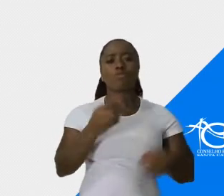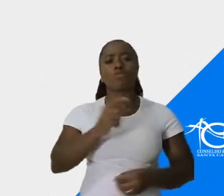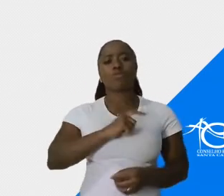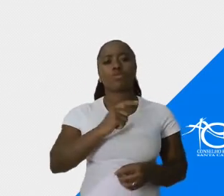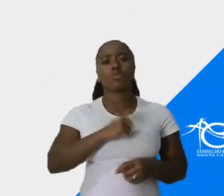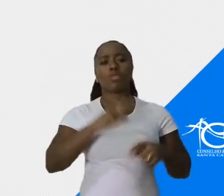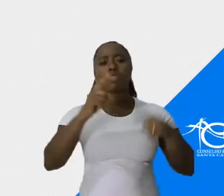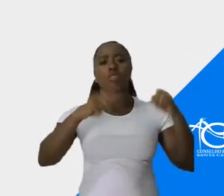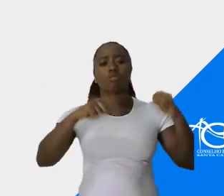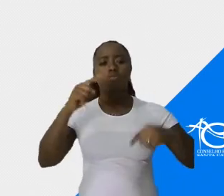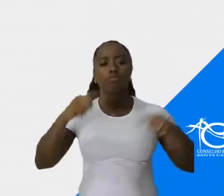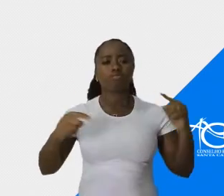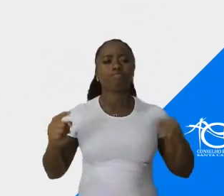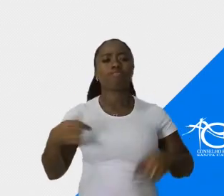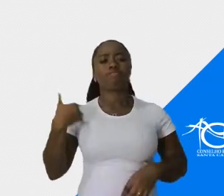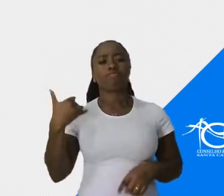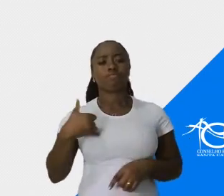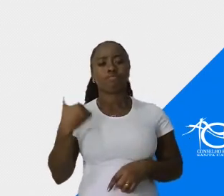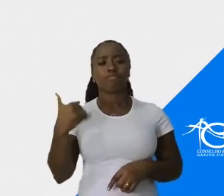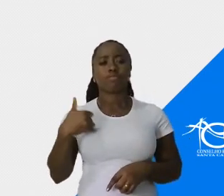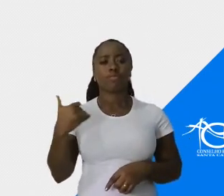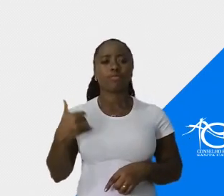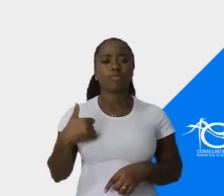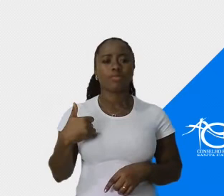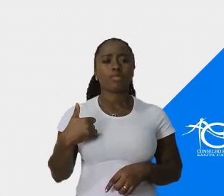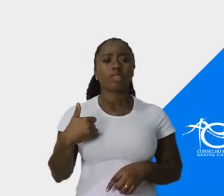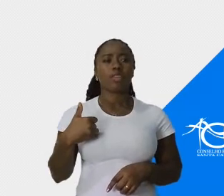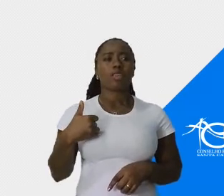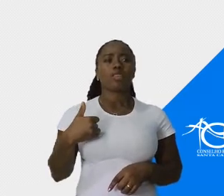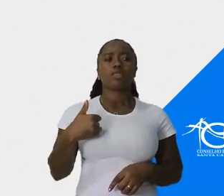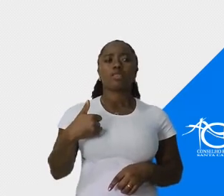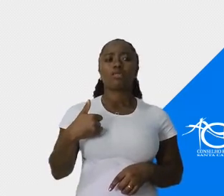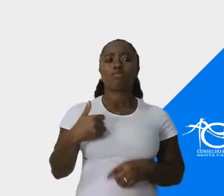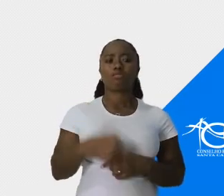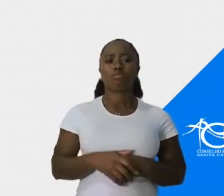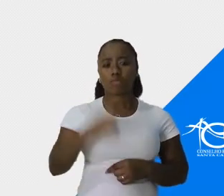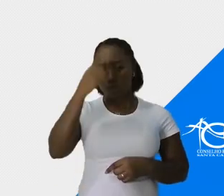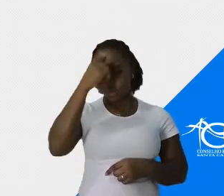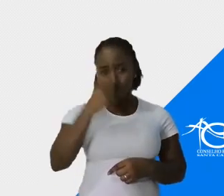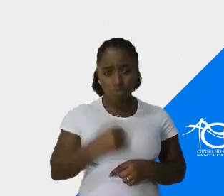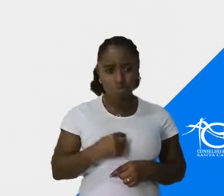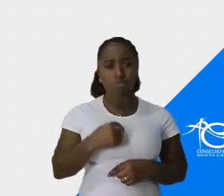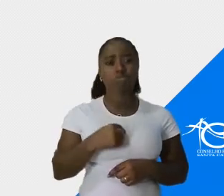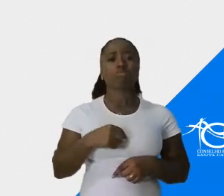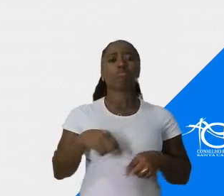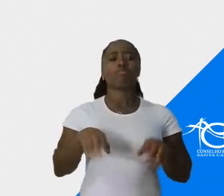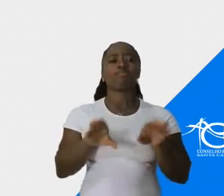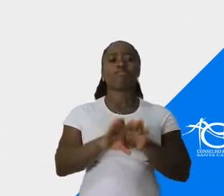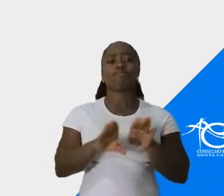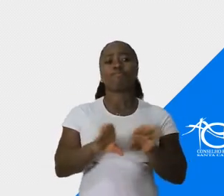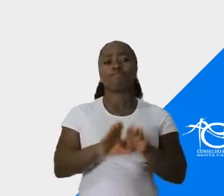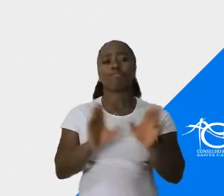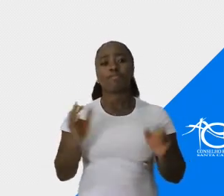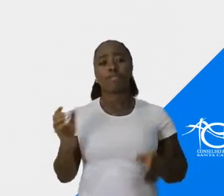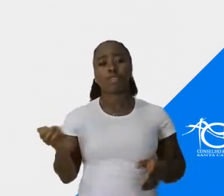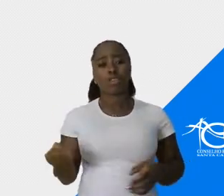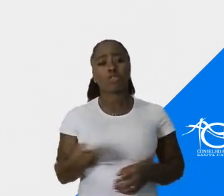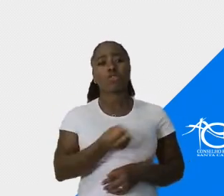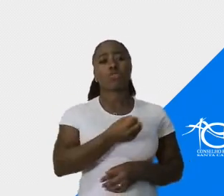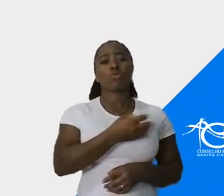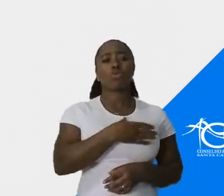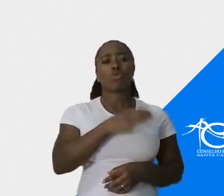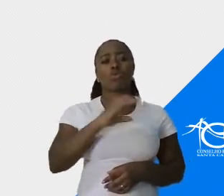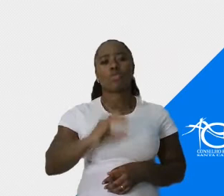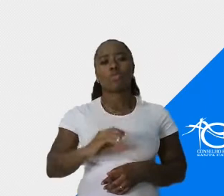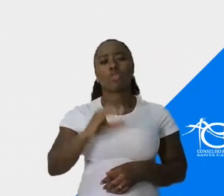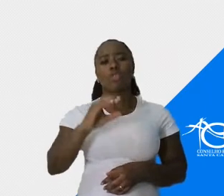de usuário, perfil epidemiológico, até agora, com o novo procedimento, agora na avaliação psicológica do trânsito, o perfil de reincidentes, né?